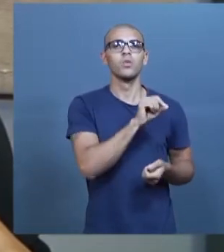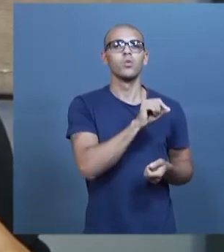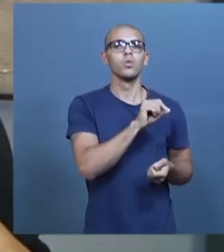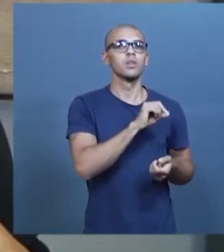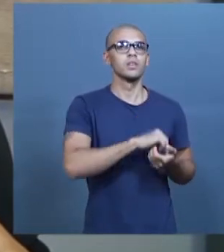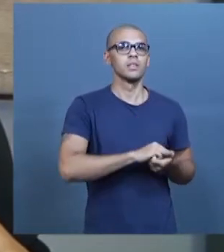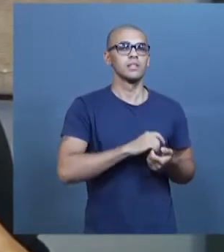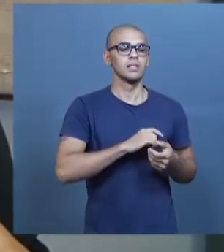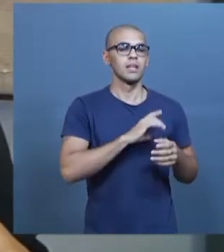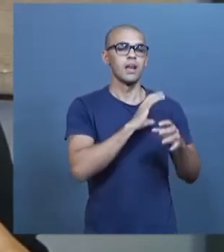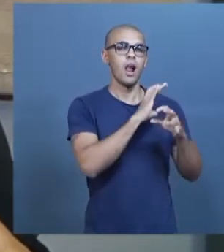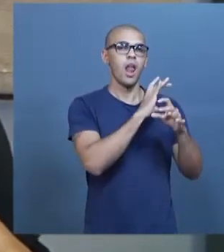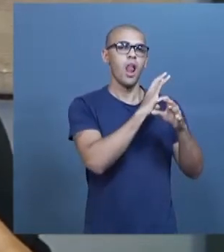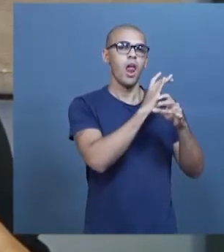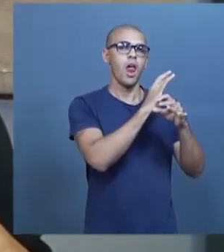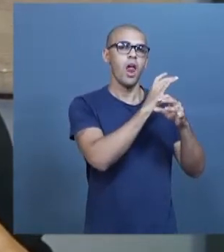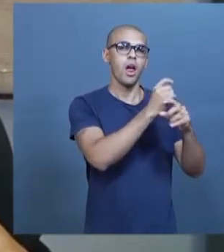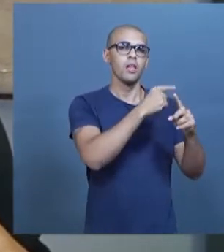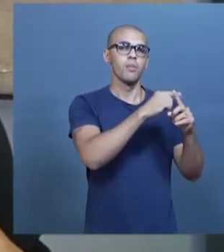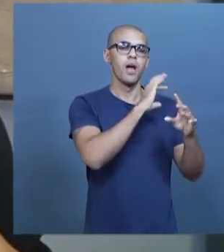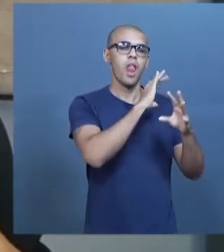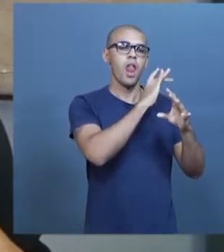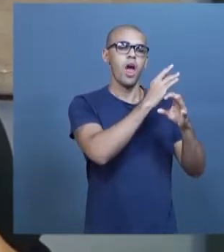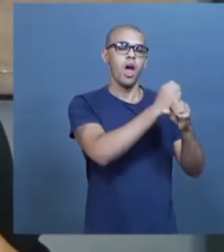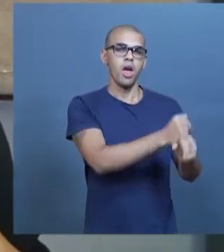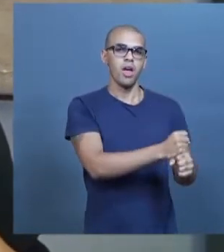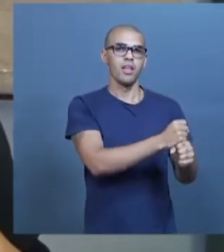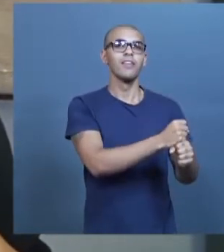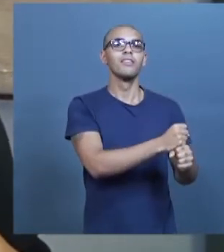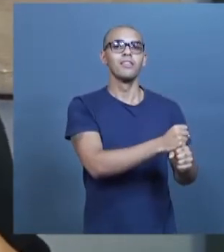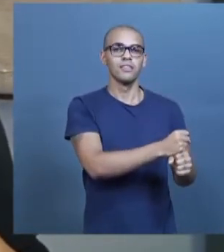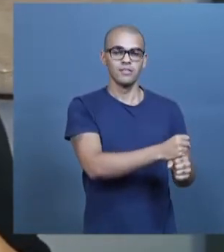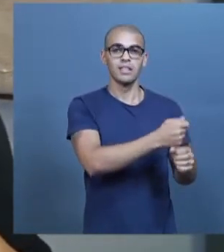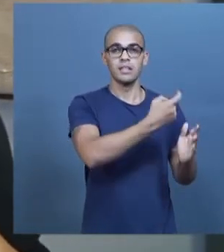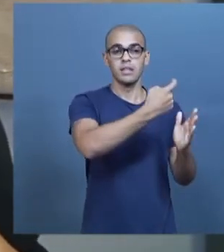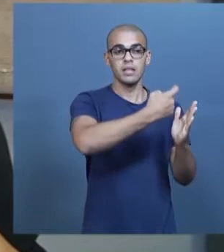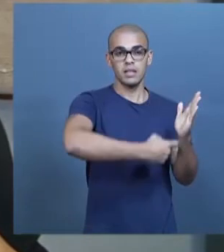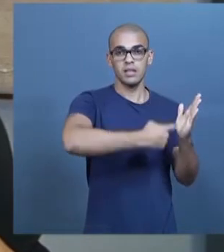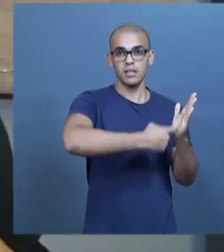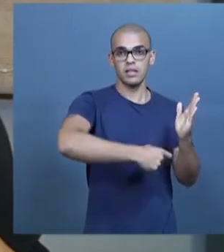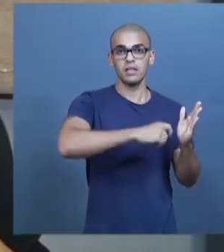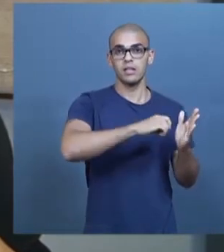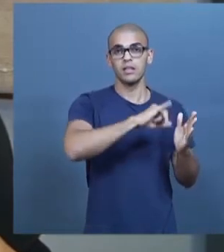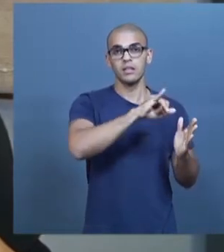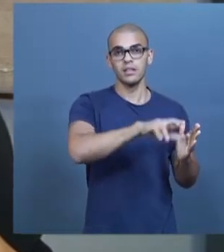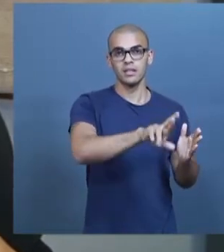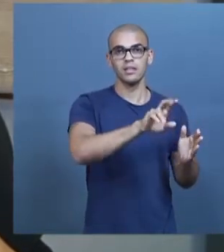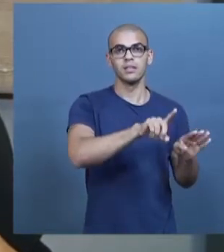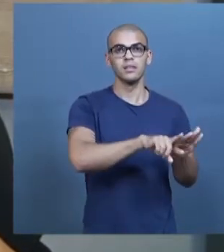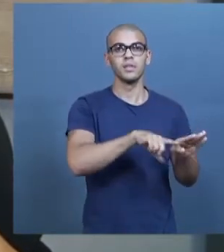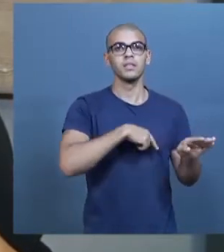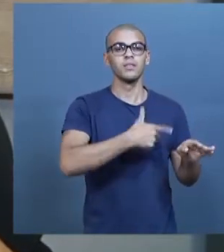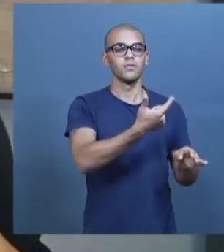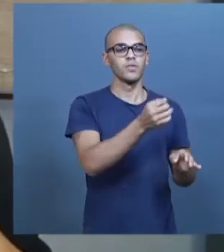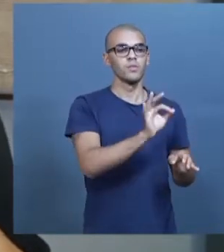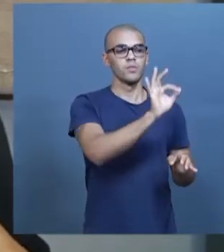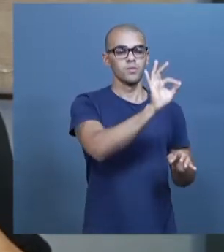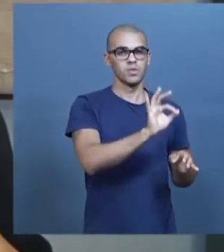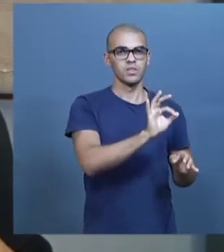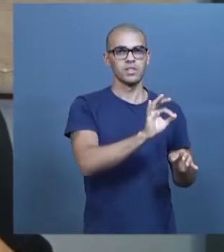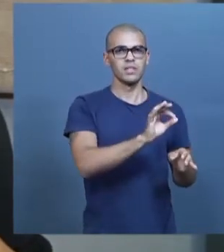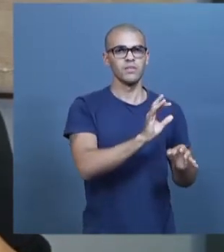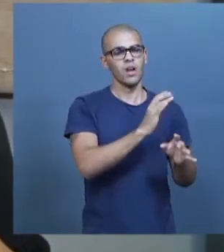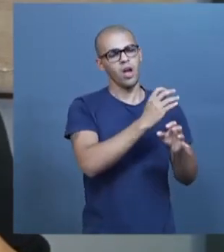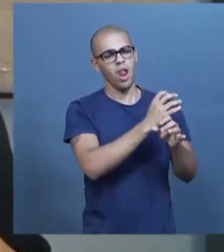é somado e aplicado um desconto de 20%, né, sobre esse valor e calculado o imposto sobre o restante.